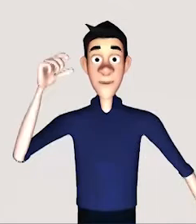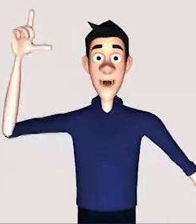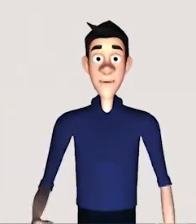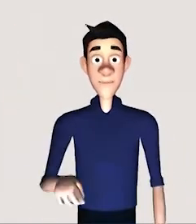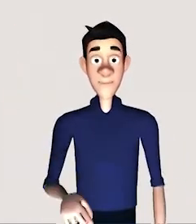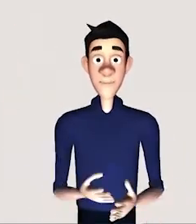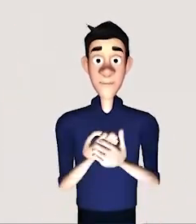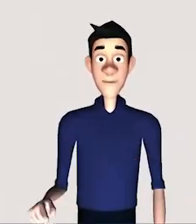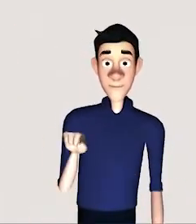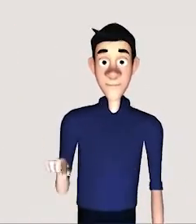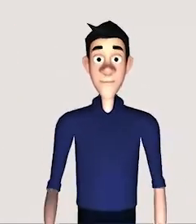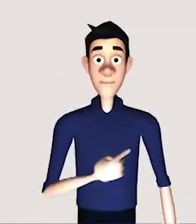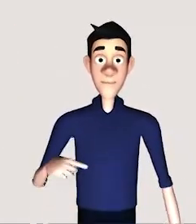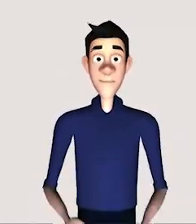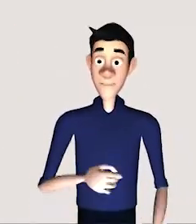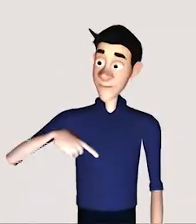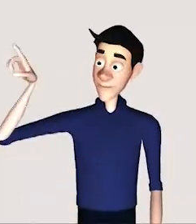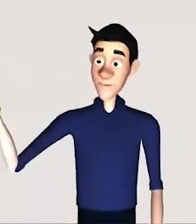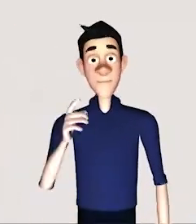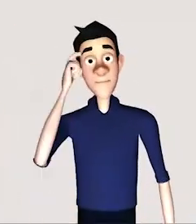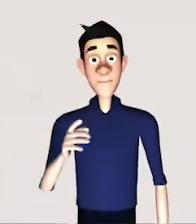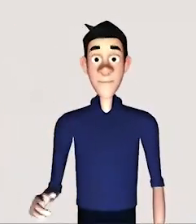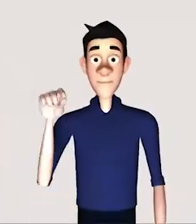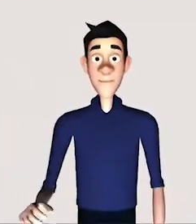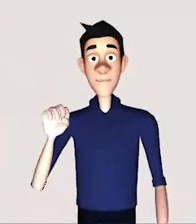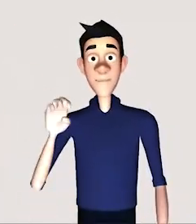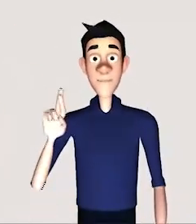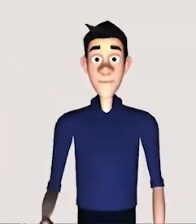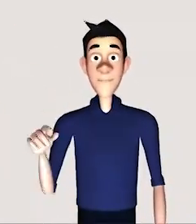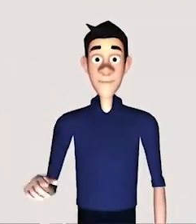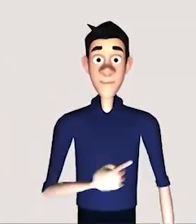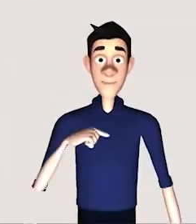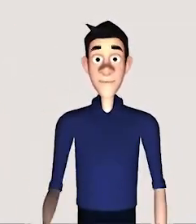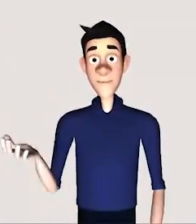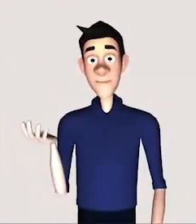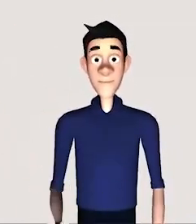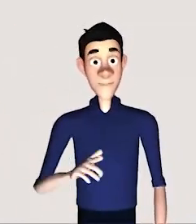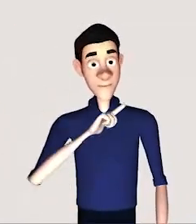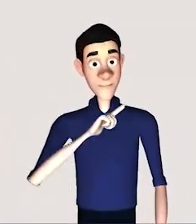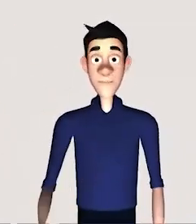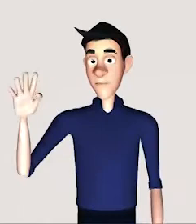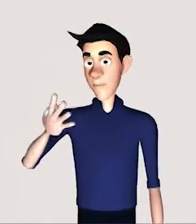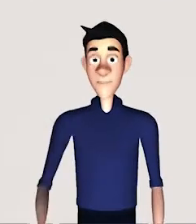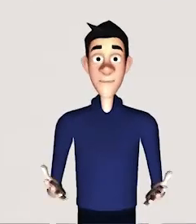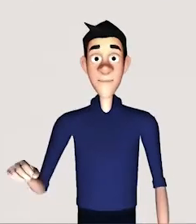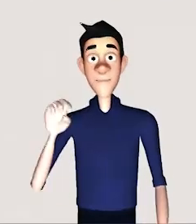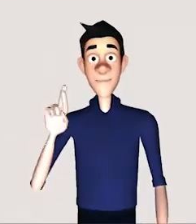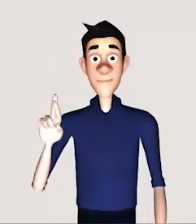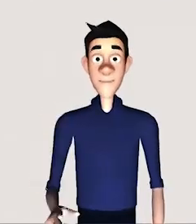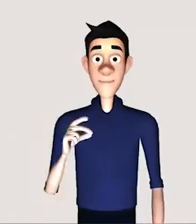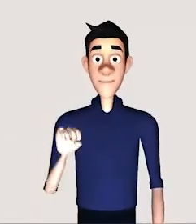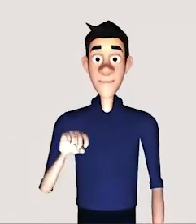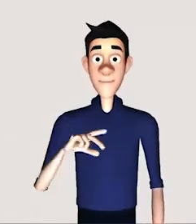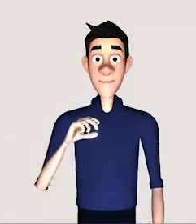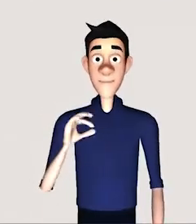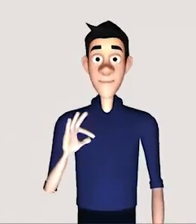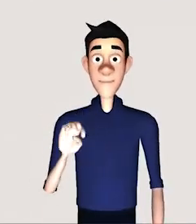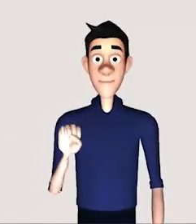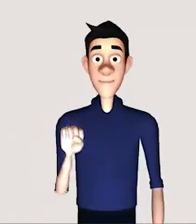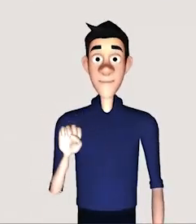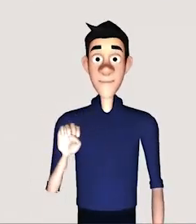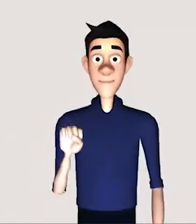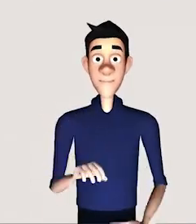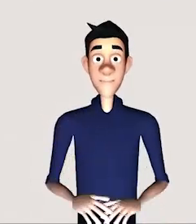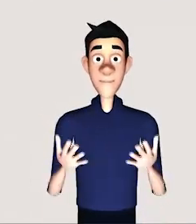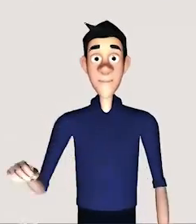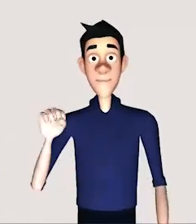hipóteses, quais são os impactos que eu espero ter com o estudo, que é a formulação do problema. E, por último, eu vou preparar e planejar